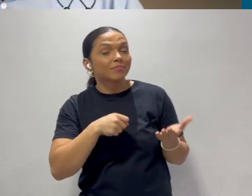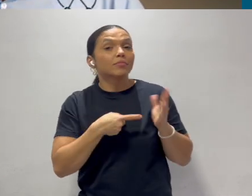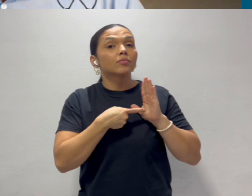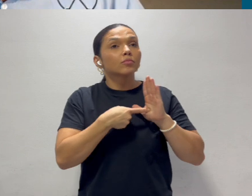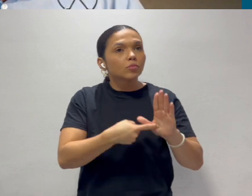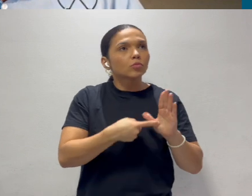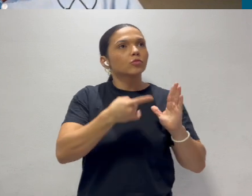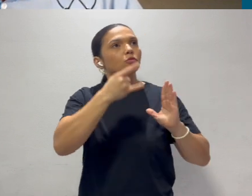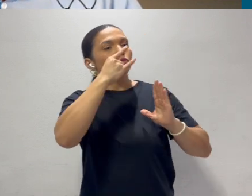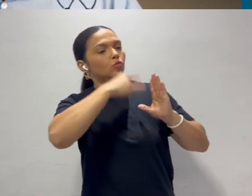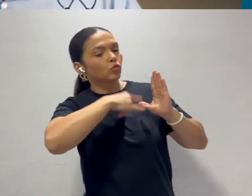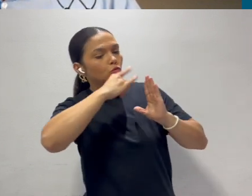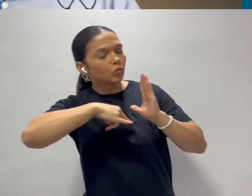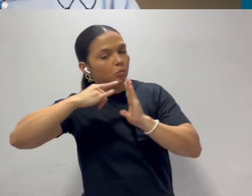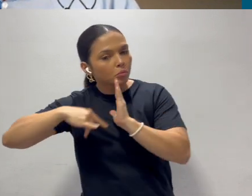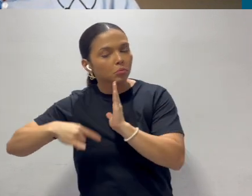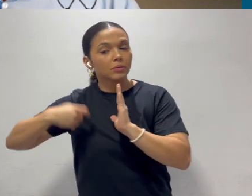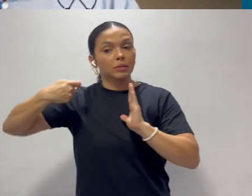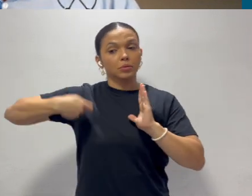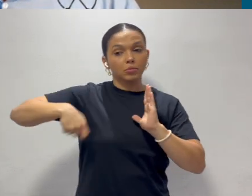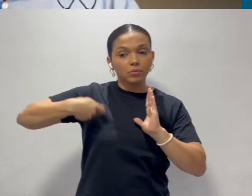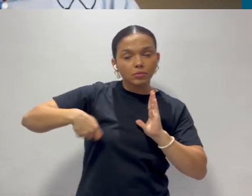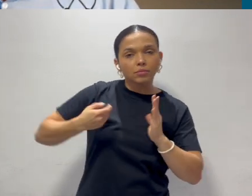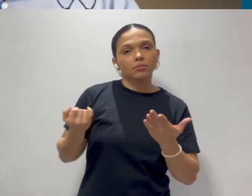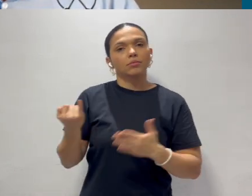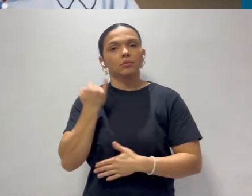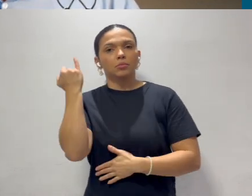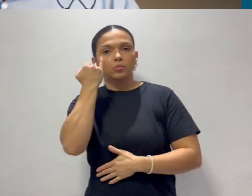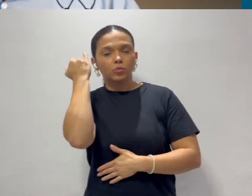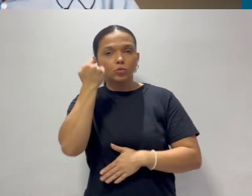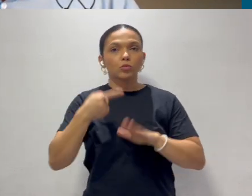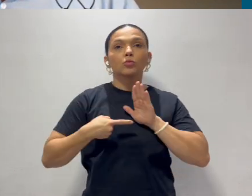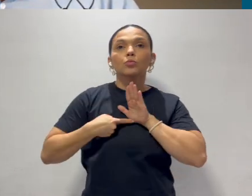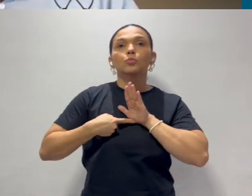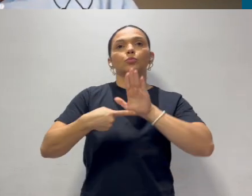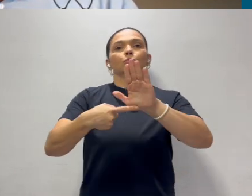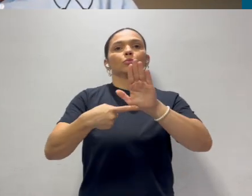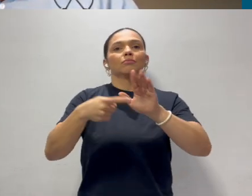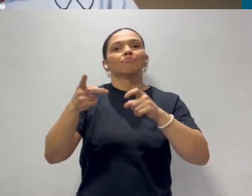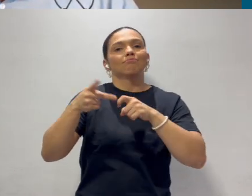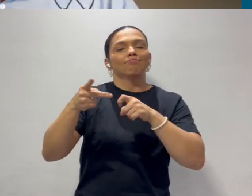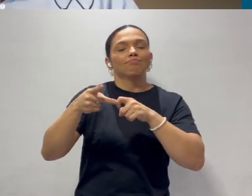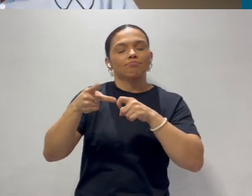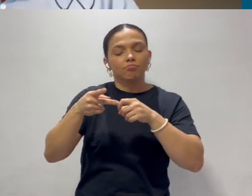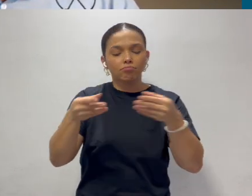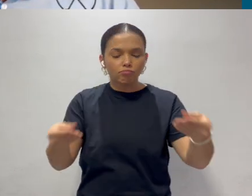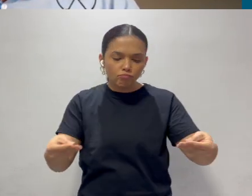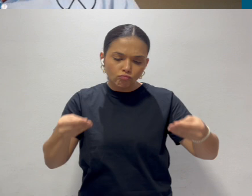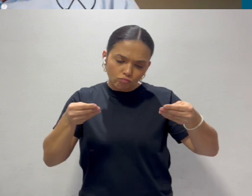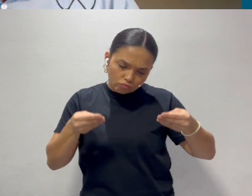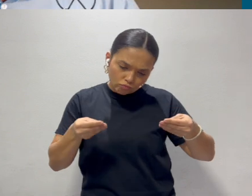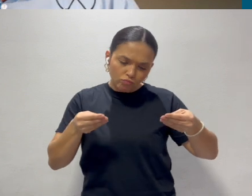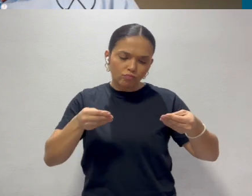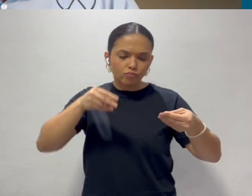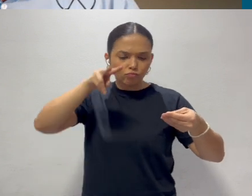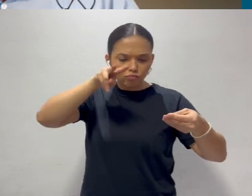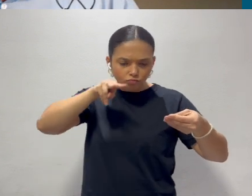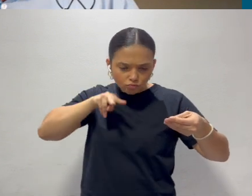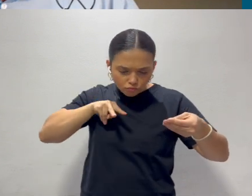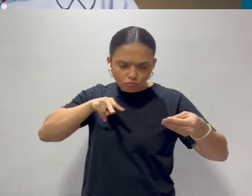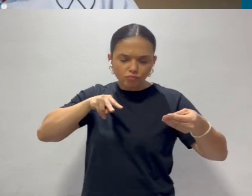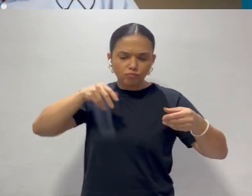isso. Mostrar para ele quais são os documentos necessários e importantes para se apresentar numa perícia. Porque o perito